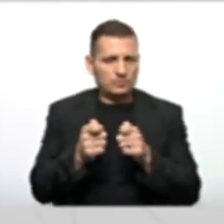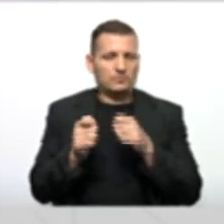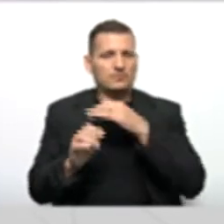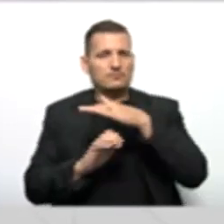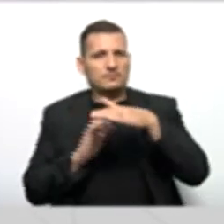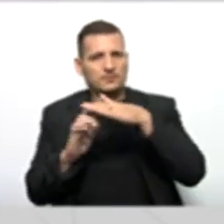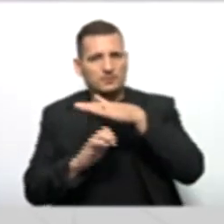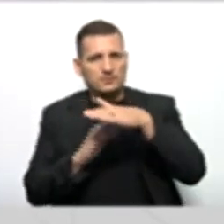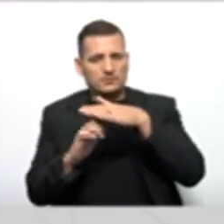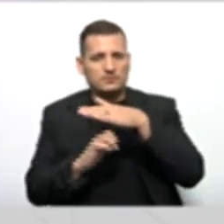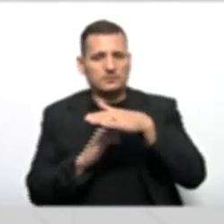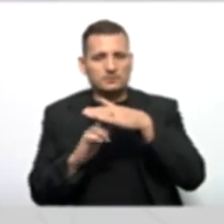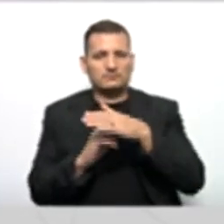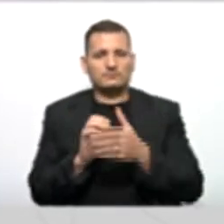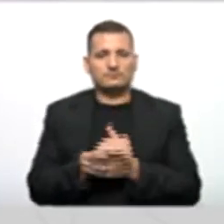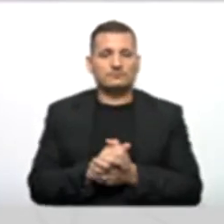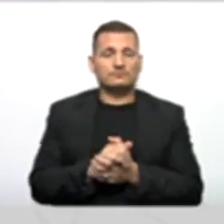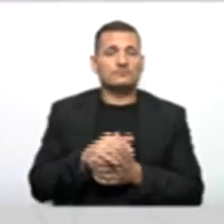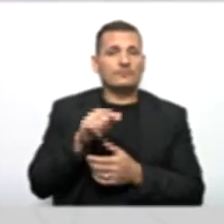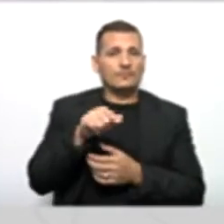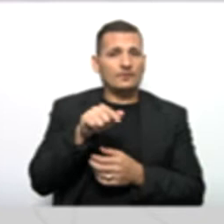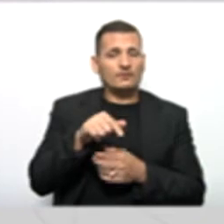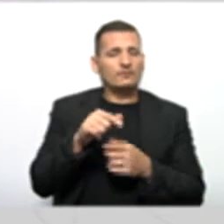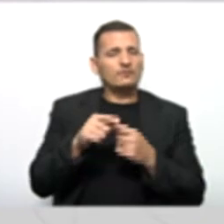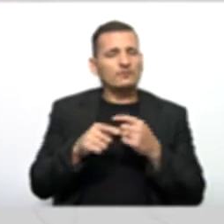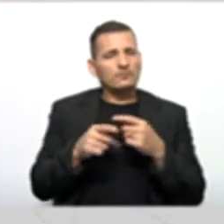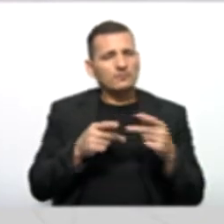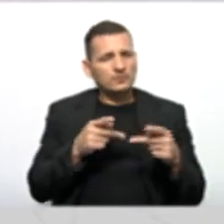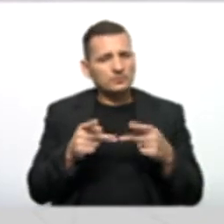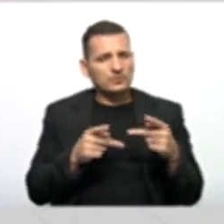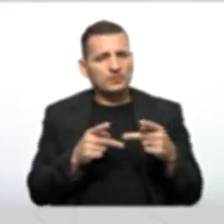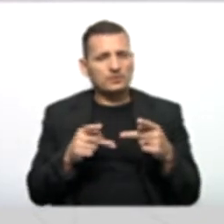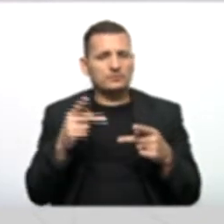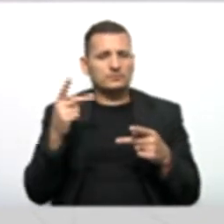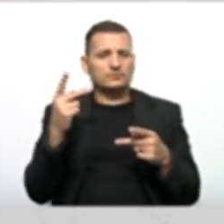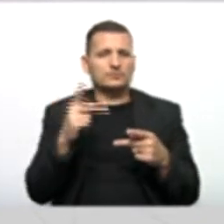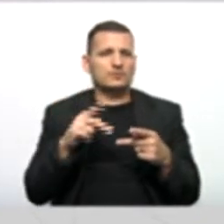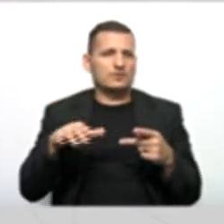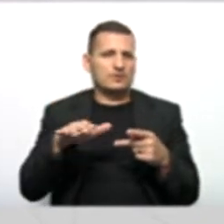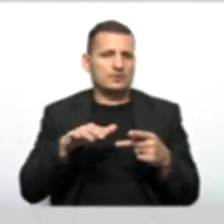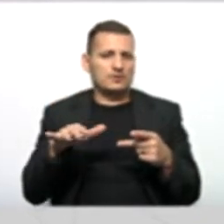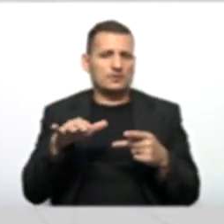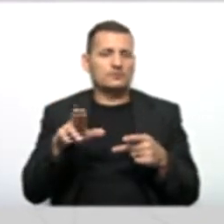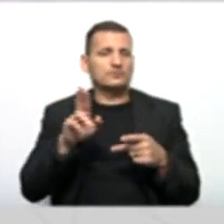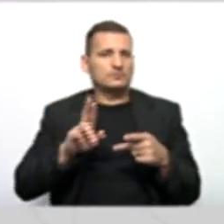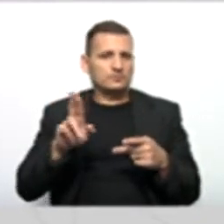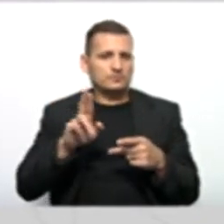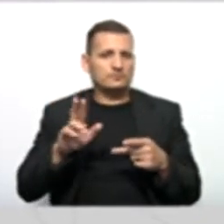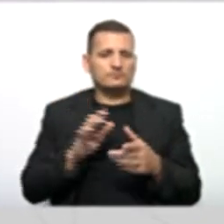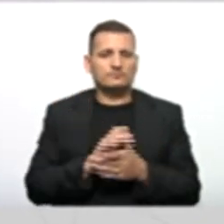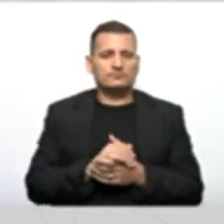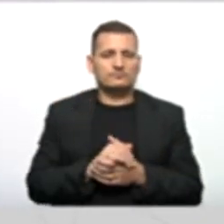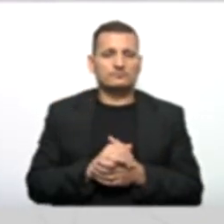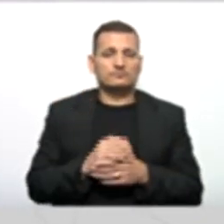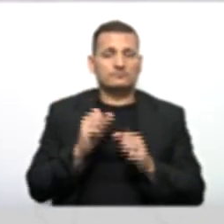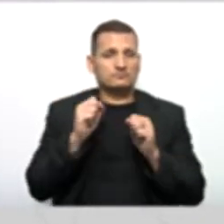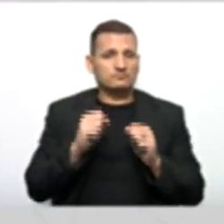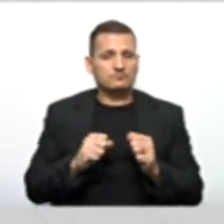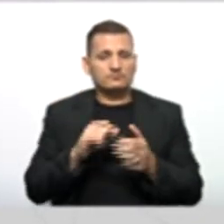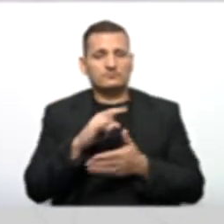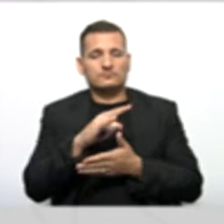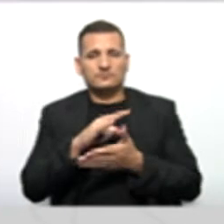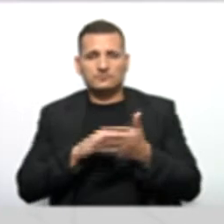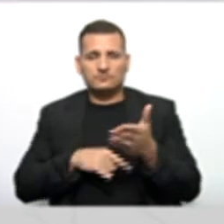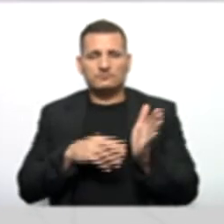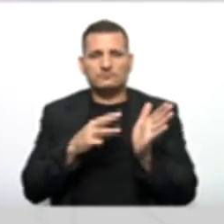envolvida, a natureza do projeto em si e sua área de aplicação. Pode ser documentado como